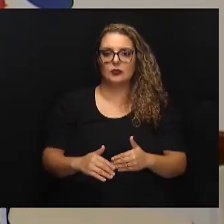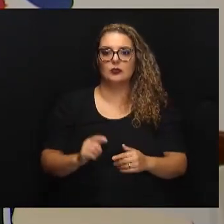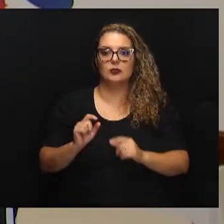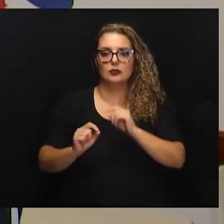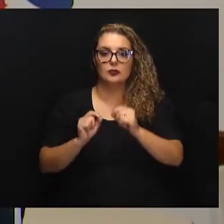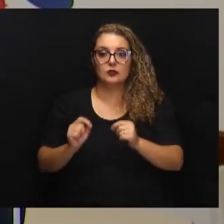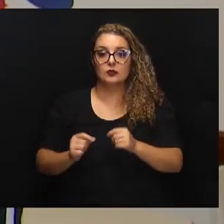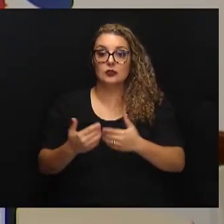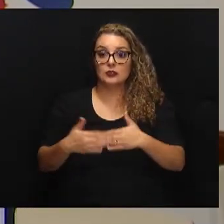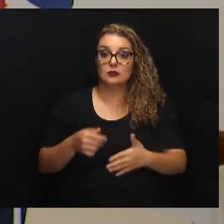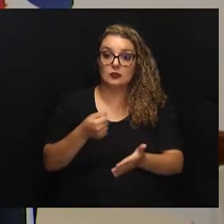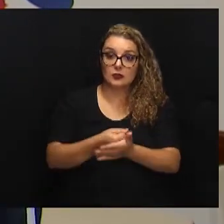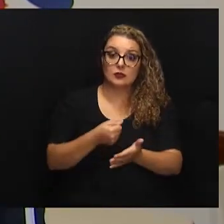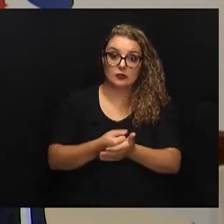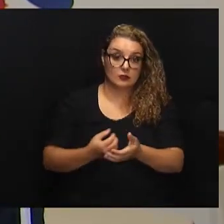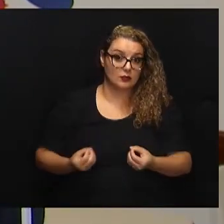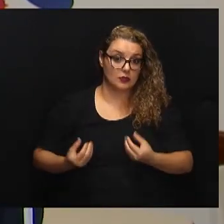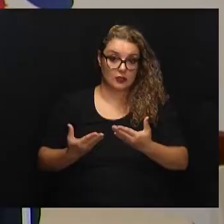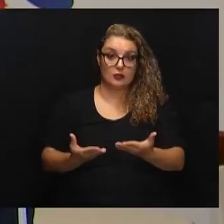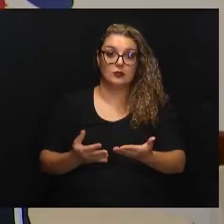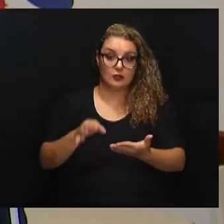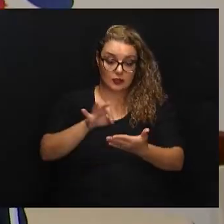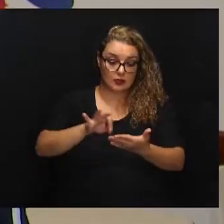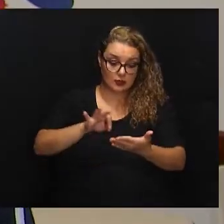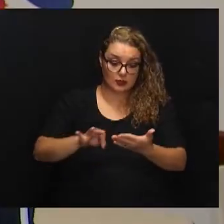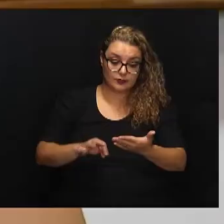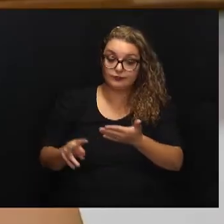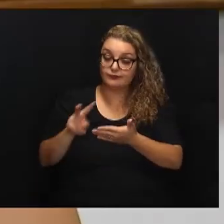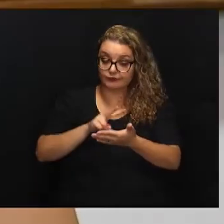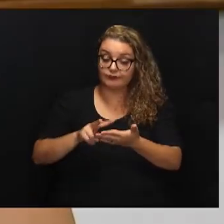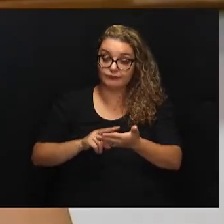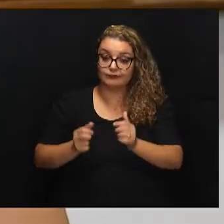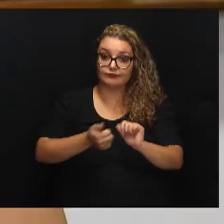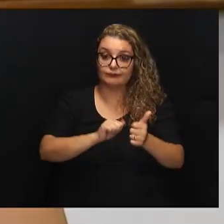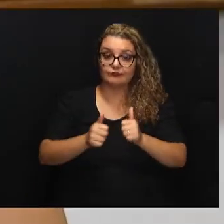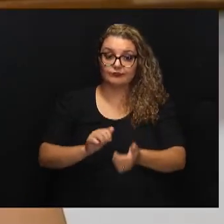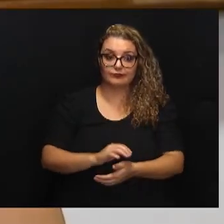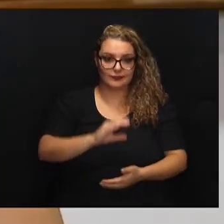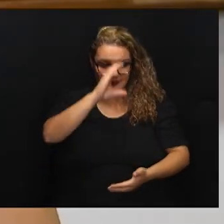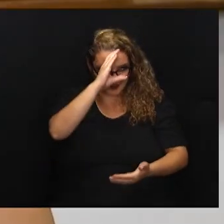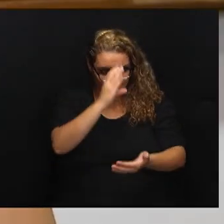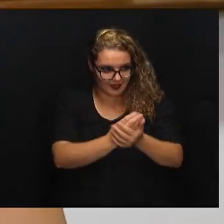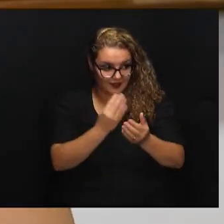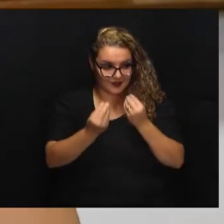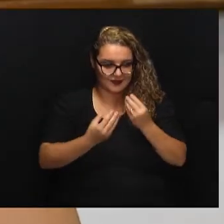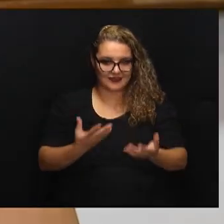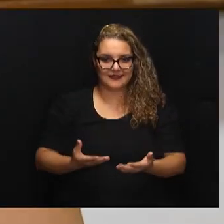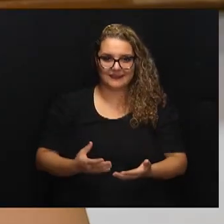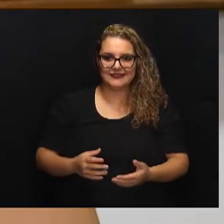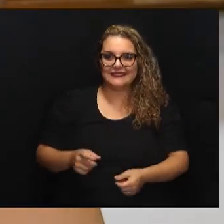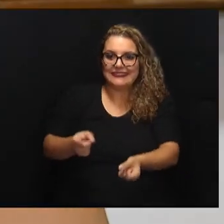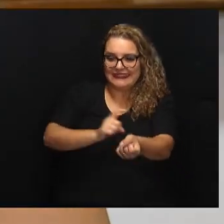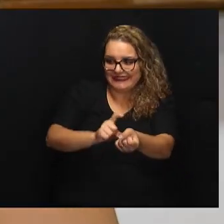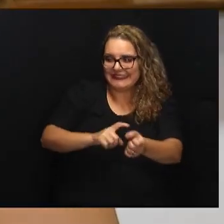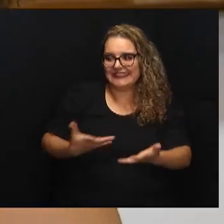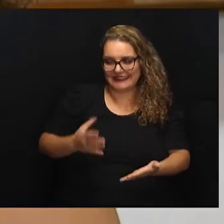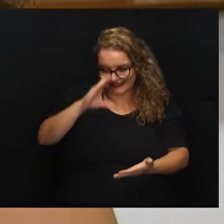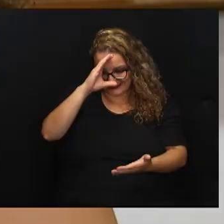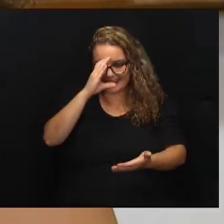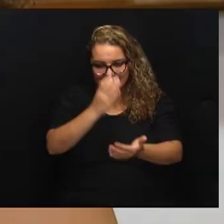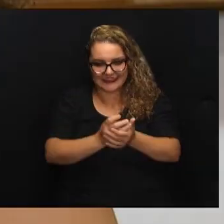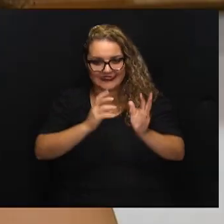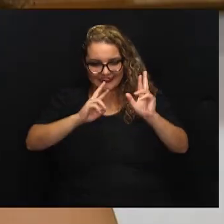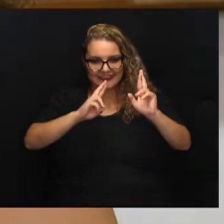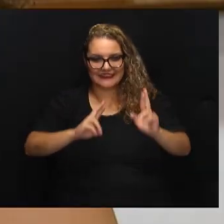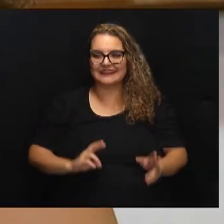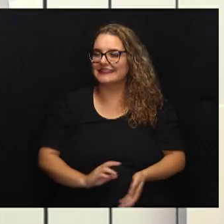prova exige para você entregar o que o corretor vai estar olhando lá na hora da correção. Tá confiante? Como é que tá? Tô nervosa, mas eu tô confiante.